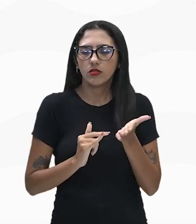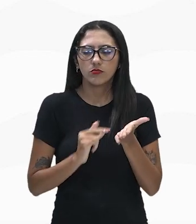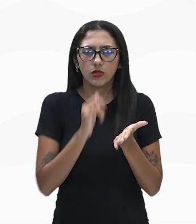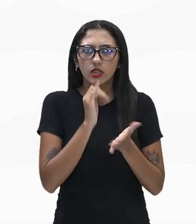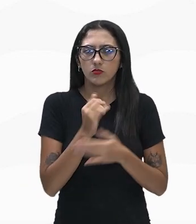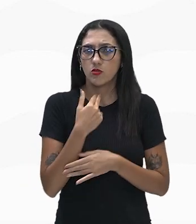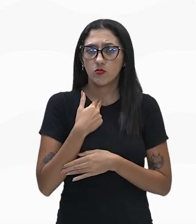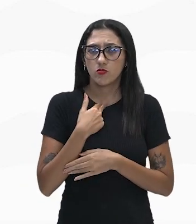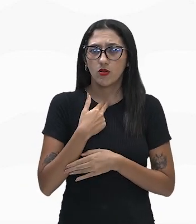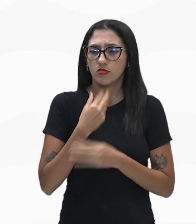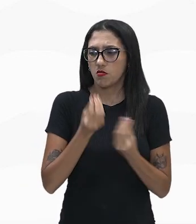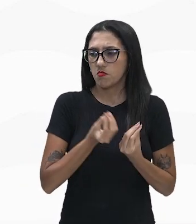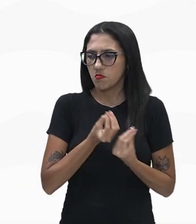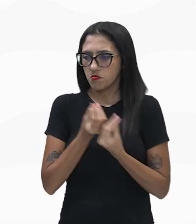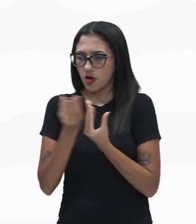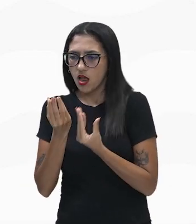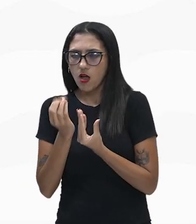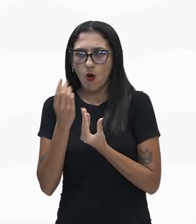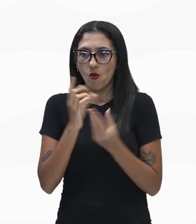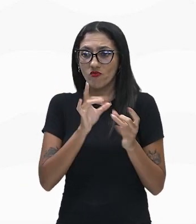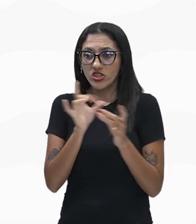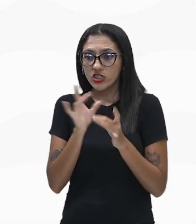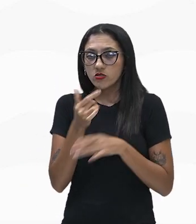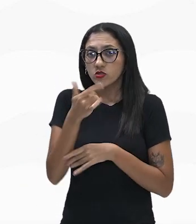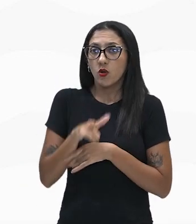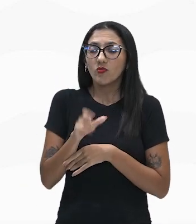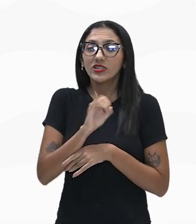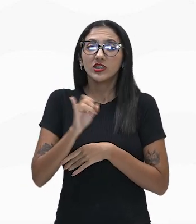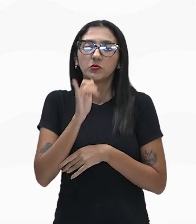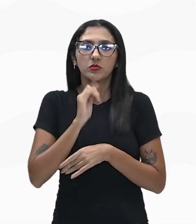ou doado, enquanto ele não for quitado.